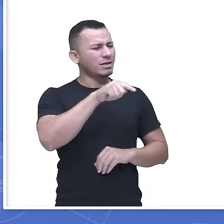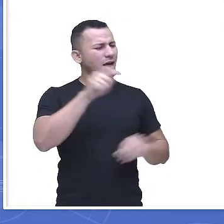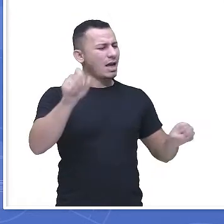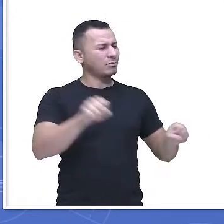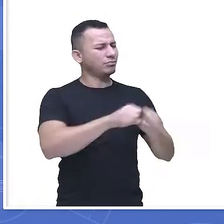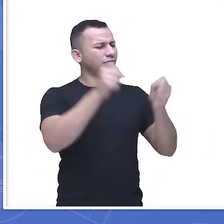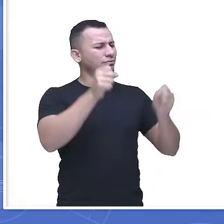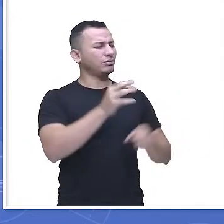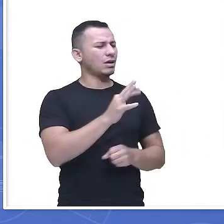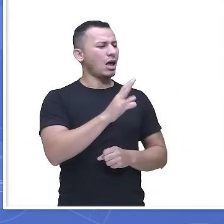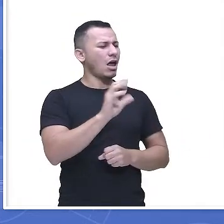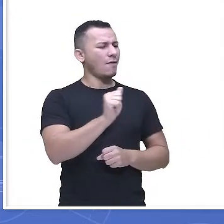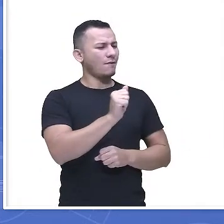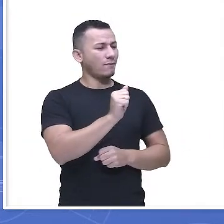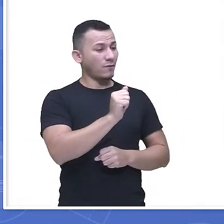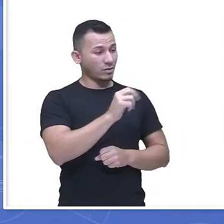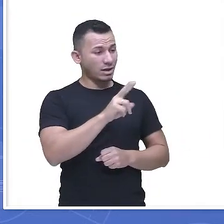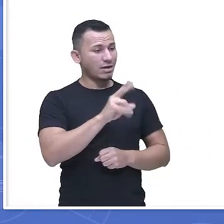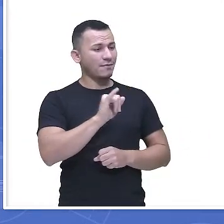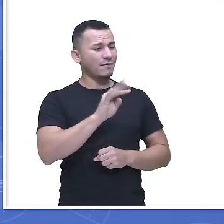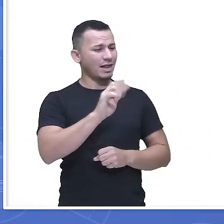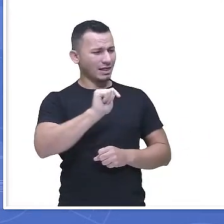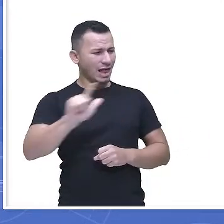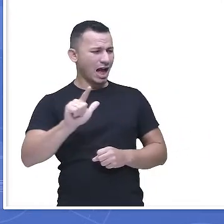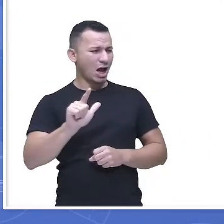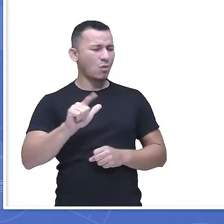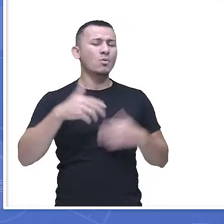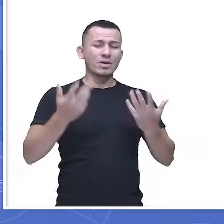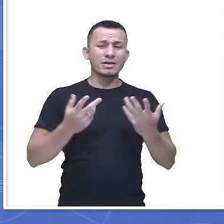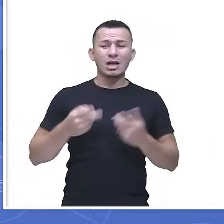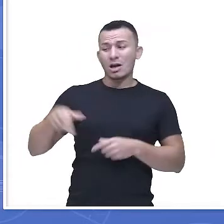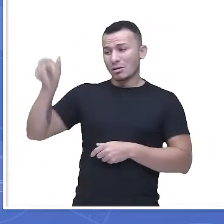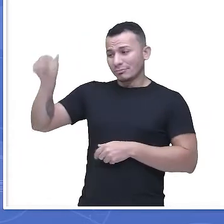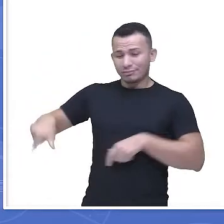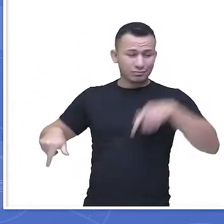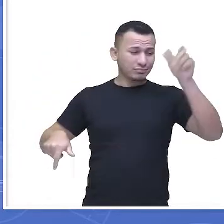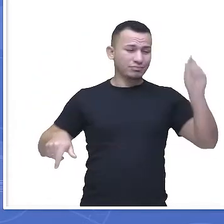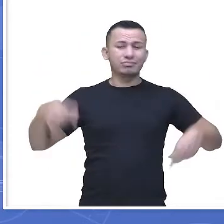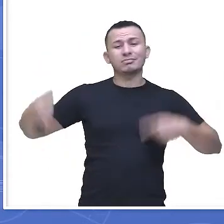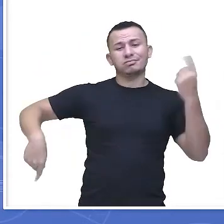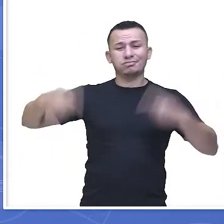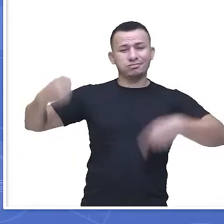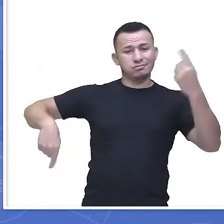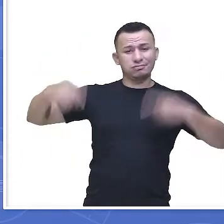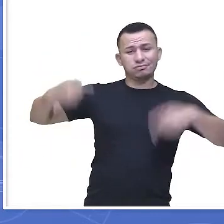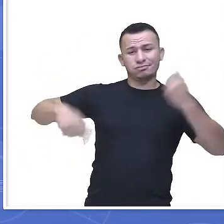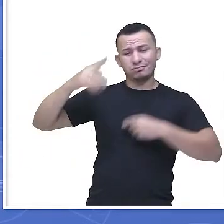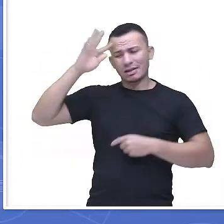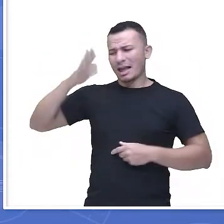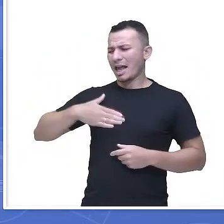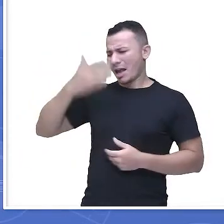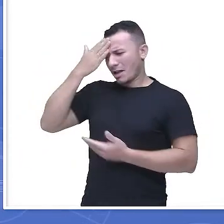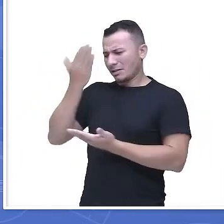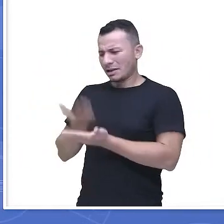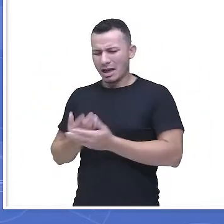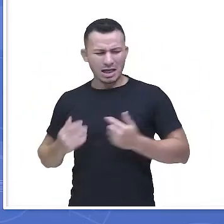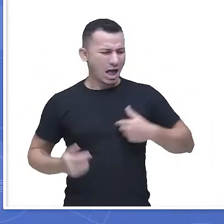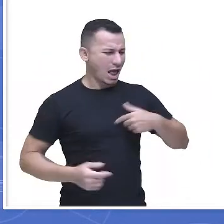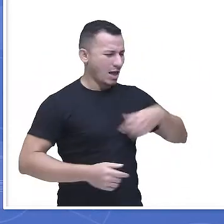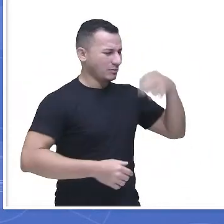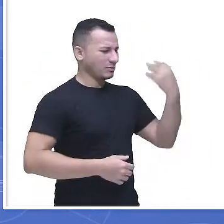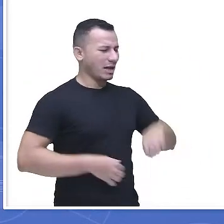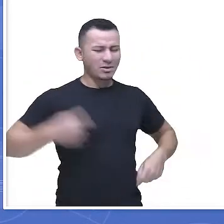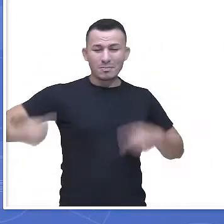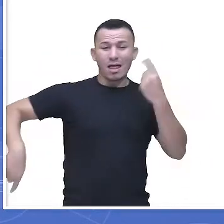força vital, e aí eles ficaram cada um falando da sua teoria. A minha está certa, não é a minha que está certa, você destruiu a